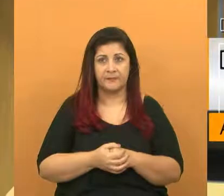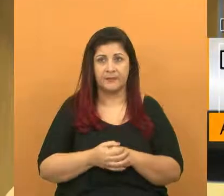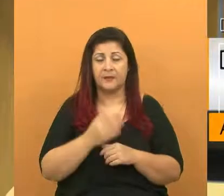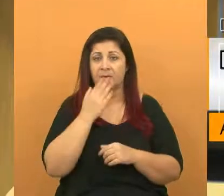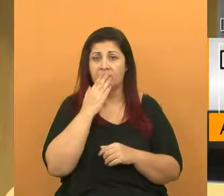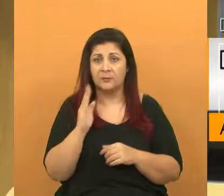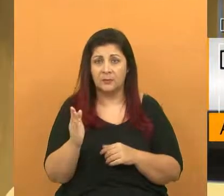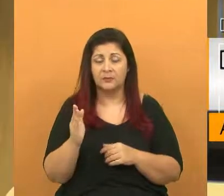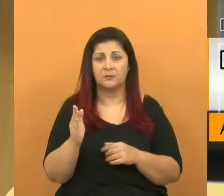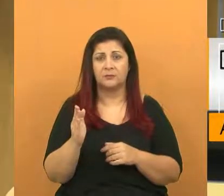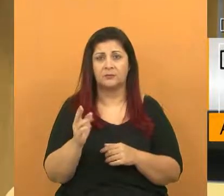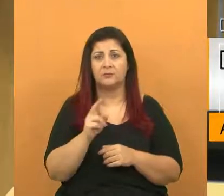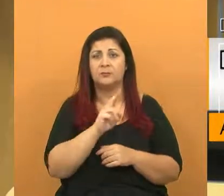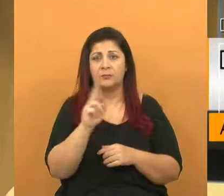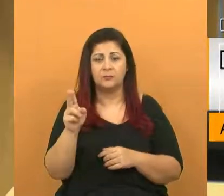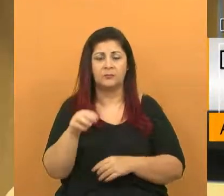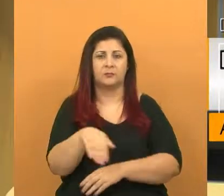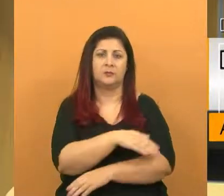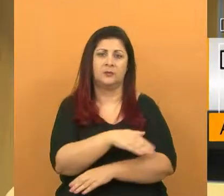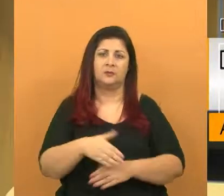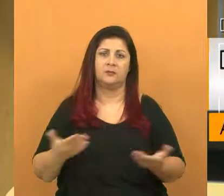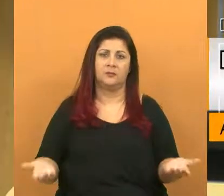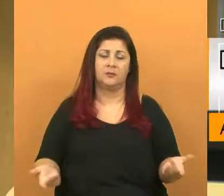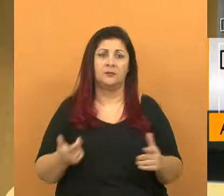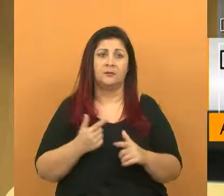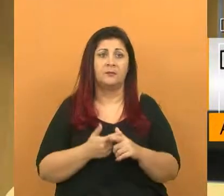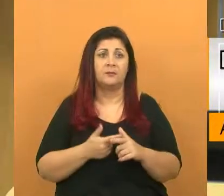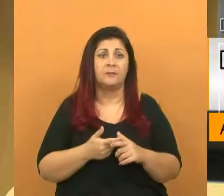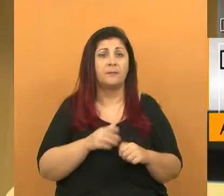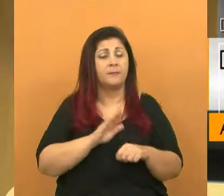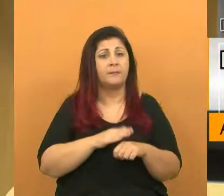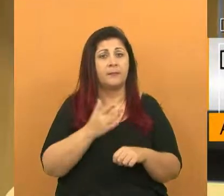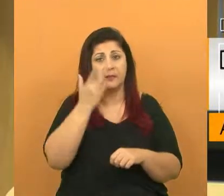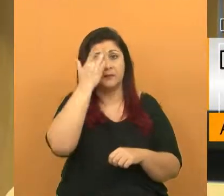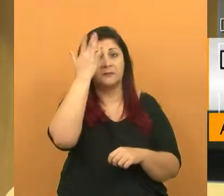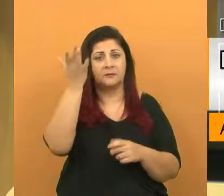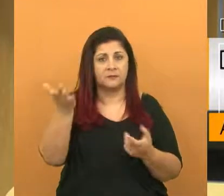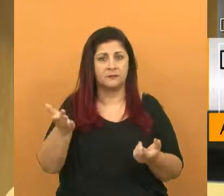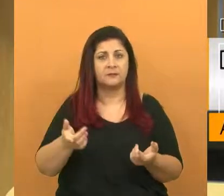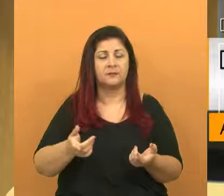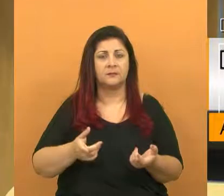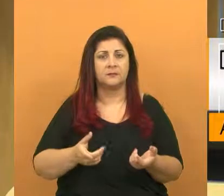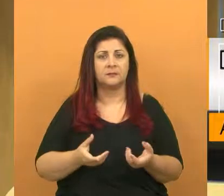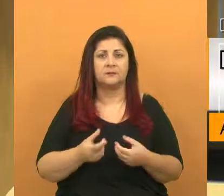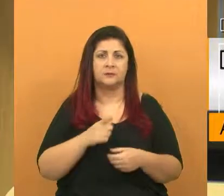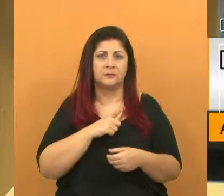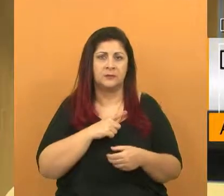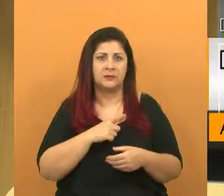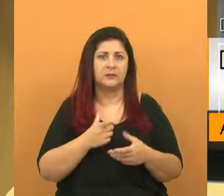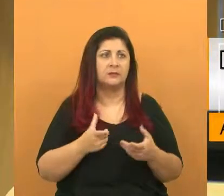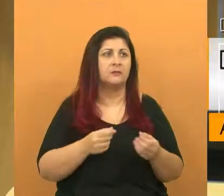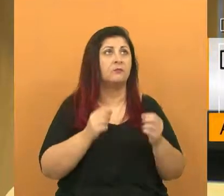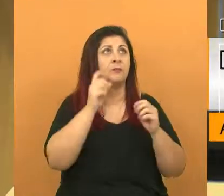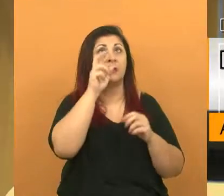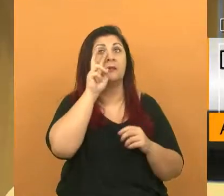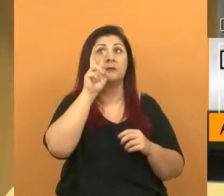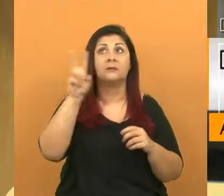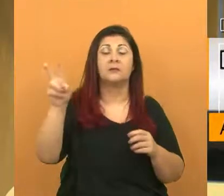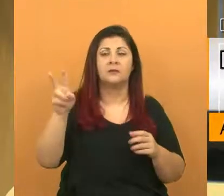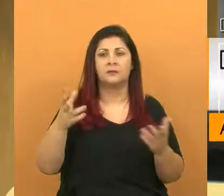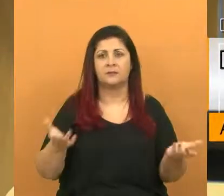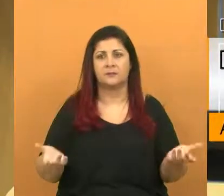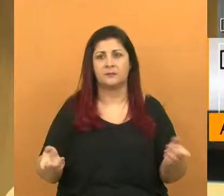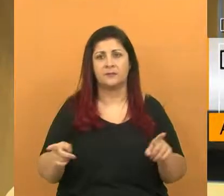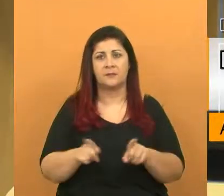dê nome nascemos as ruas de tal bairro a fim de facilitar o recebimento de correspondências e ao mesmo tempo homenagear algumas